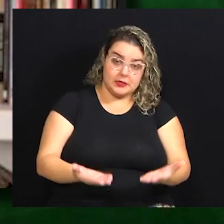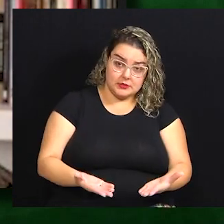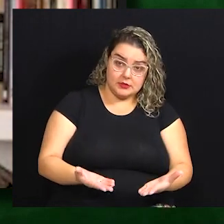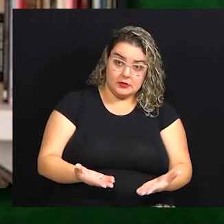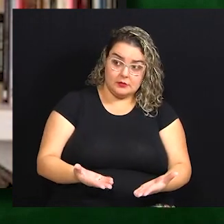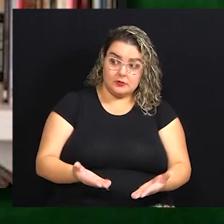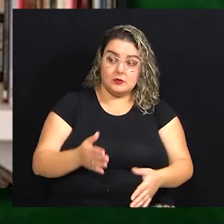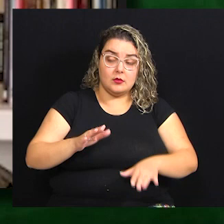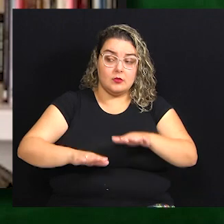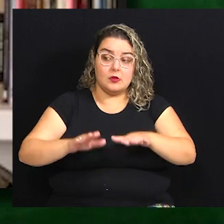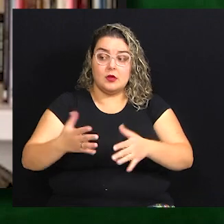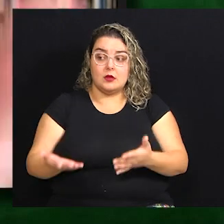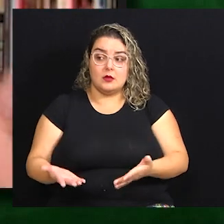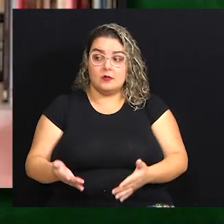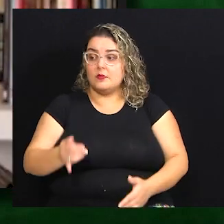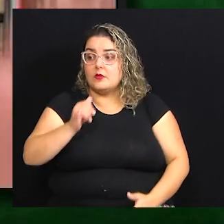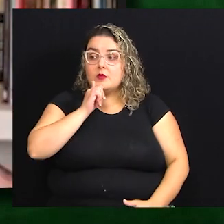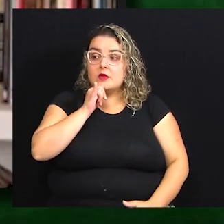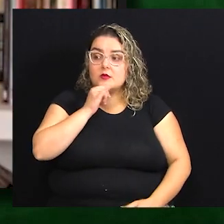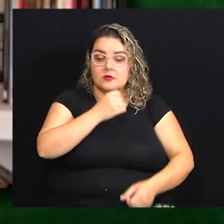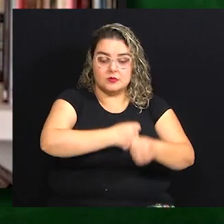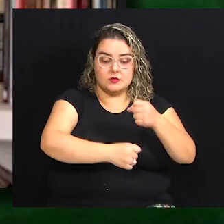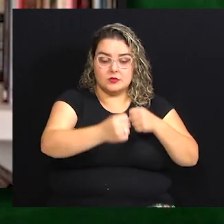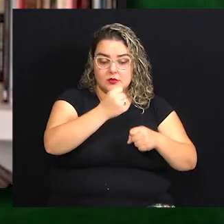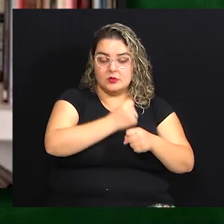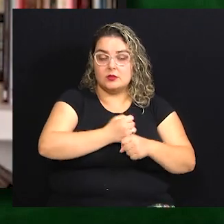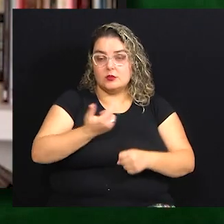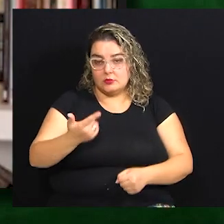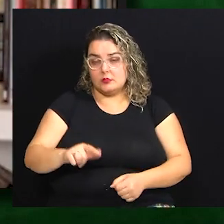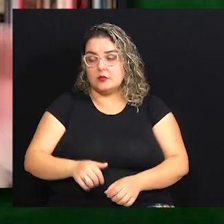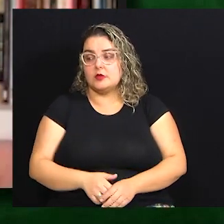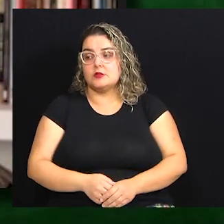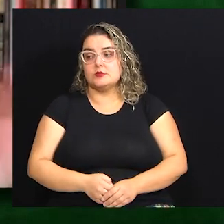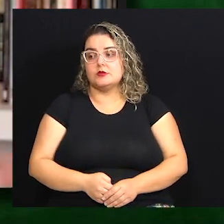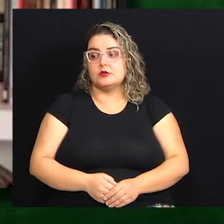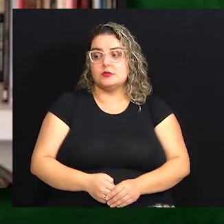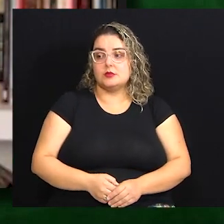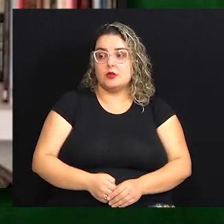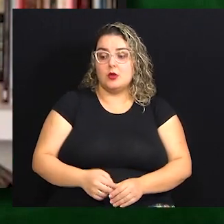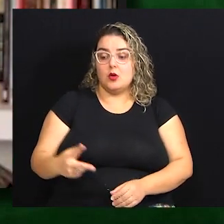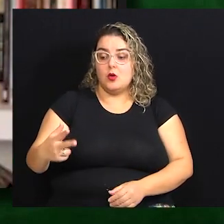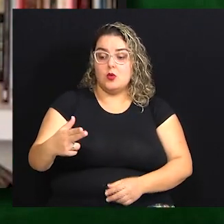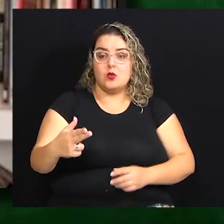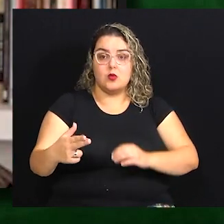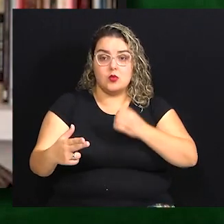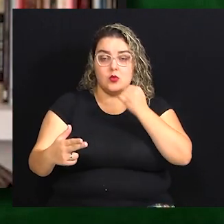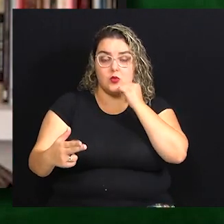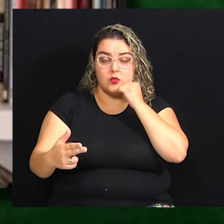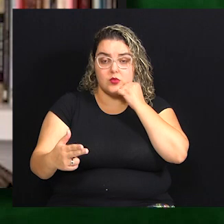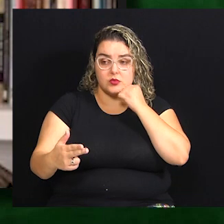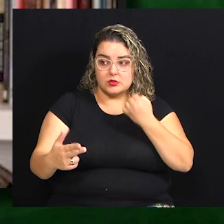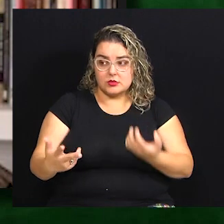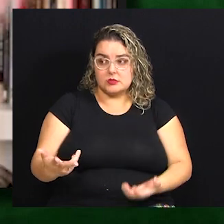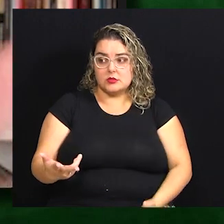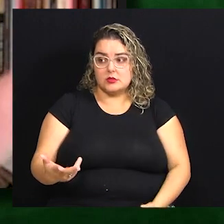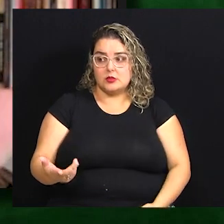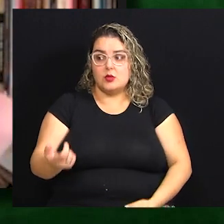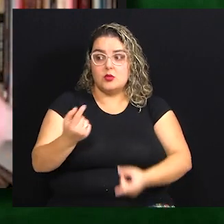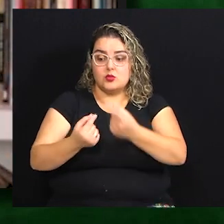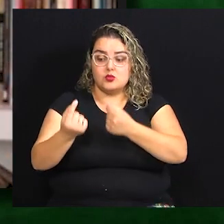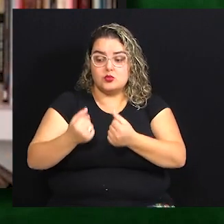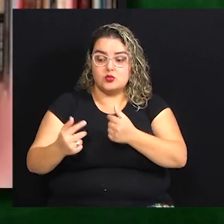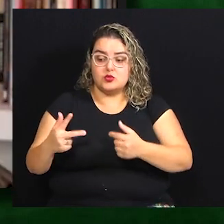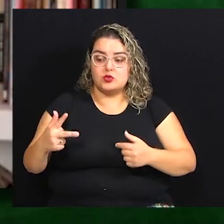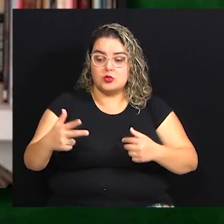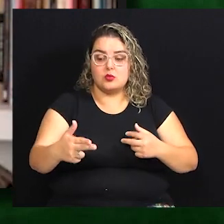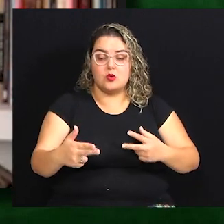ela. Então, de repente, vou pegar o exemplo do ano passado, mais uma vez. Então, corte de ciências. Bom, primeiro, o corte do dinheiro para